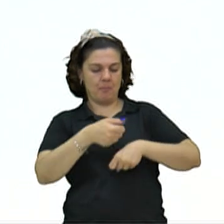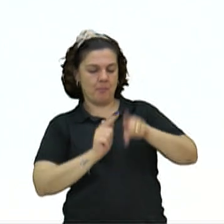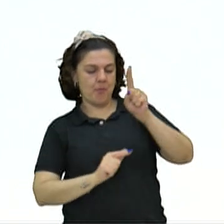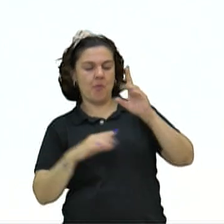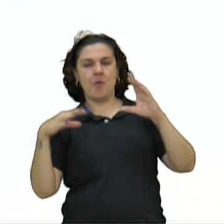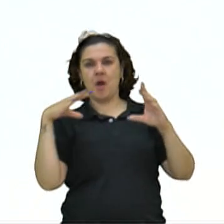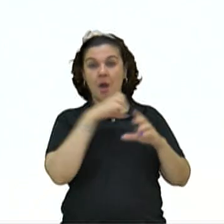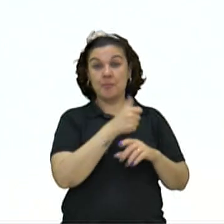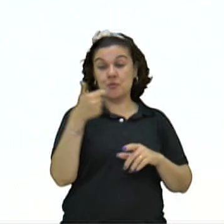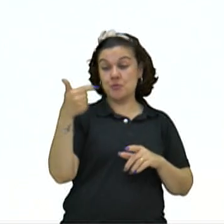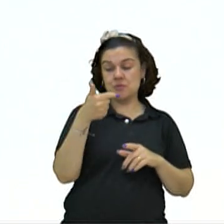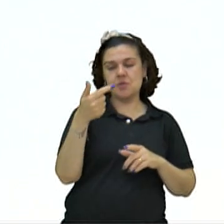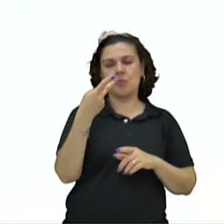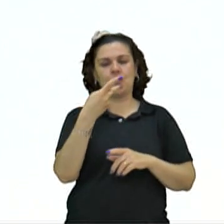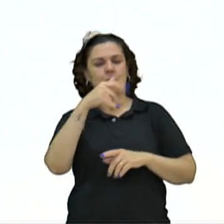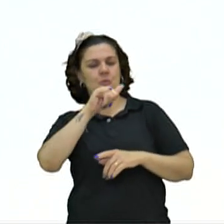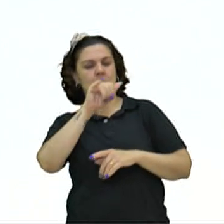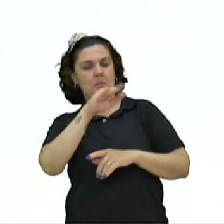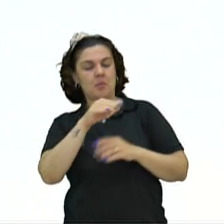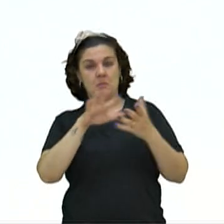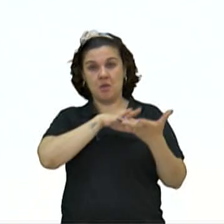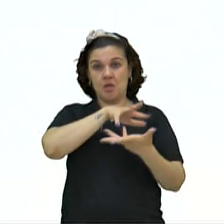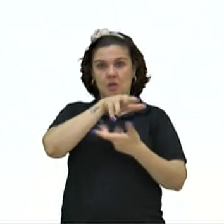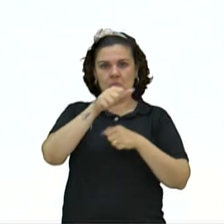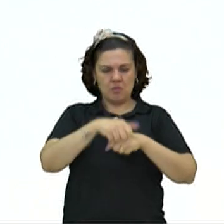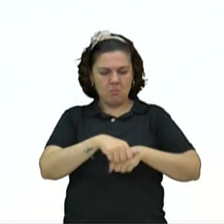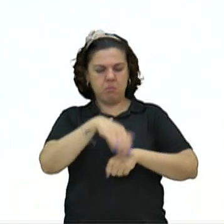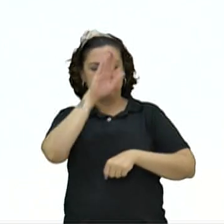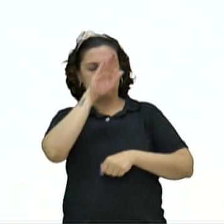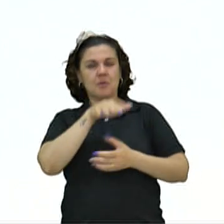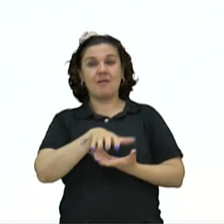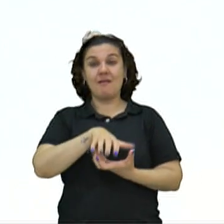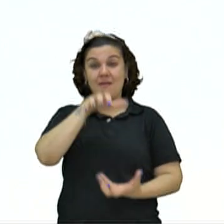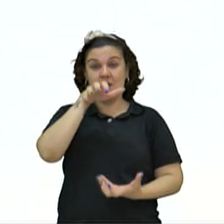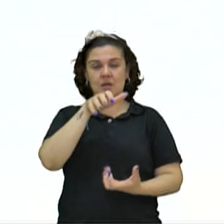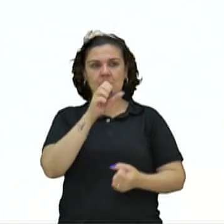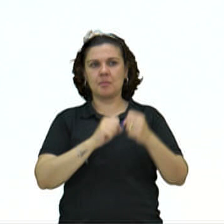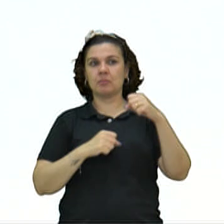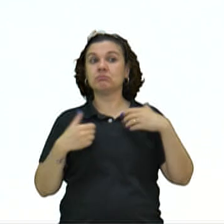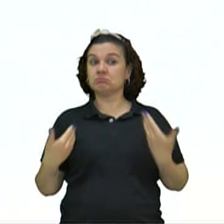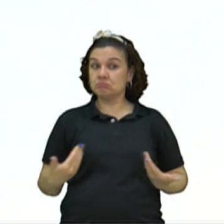segundo maior PIB do mundo do planeta e se destaca por um grande crescimento industrial.